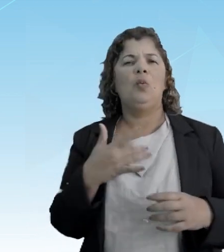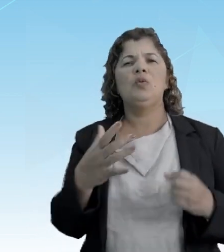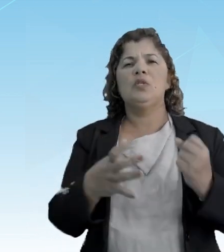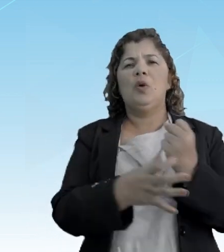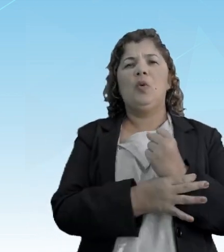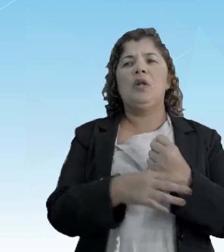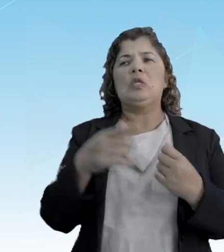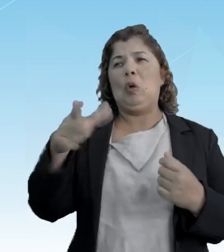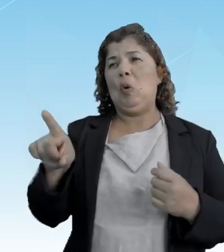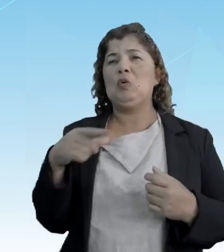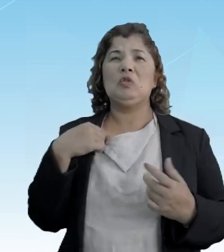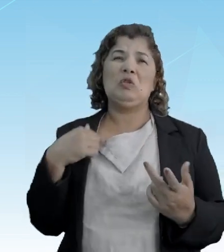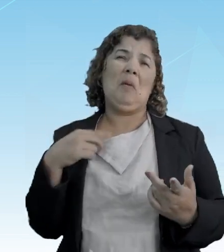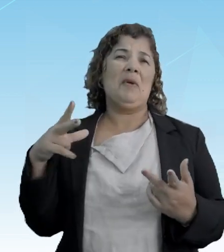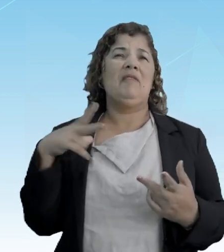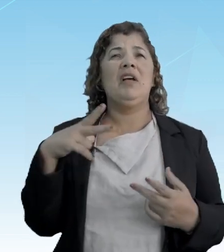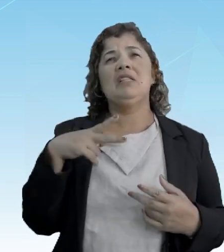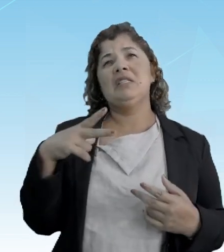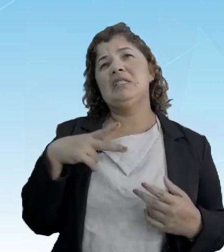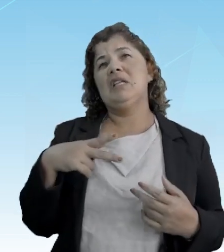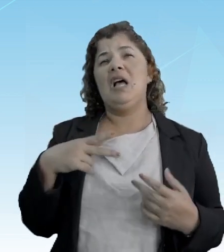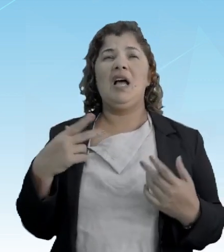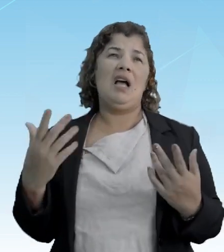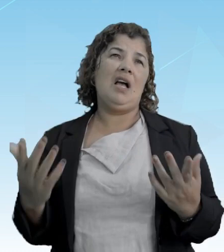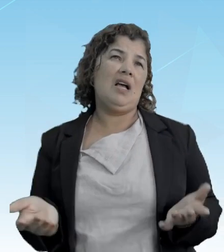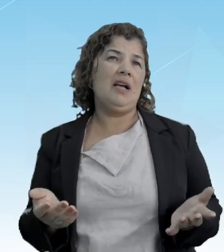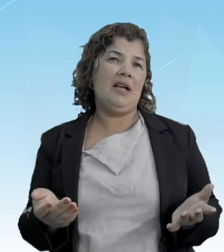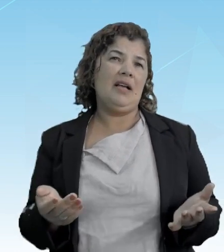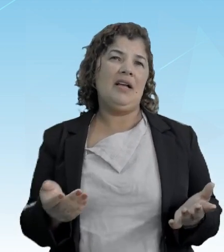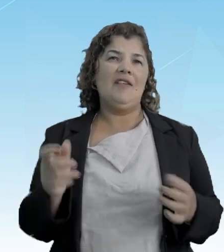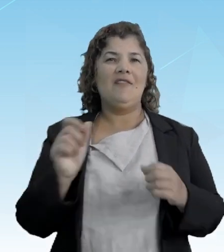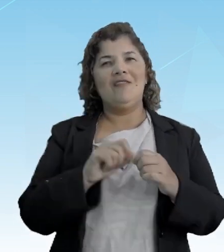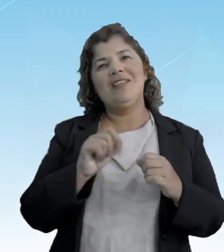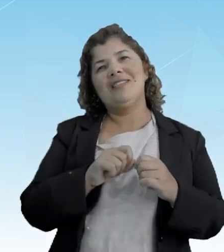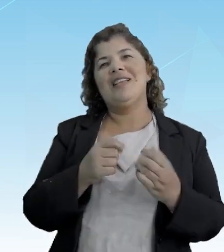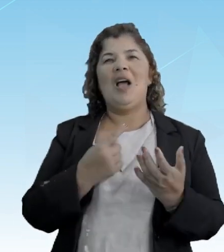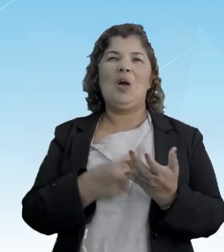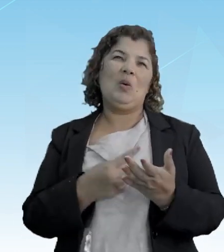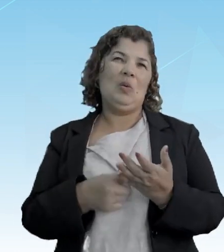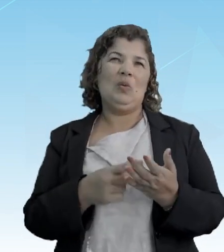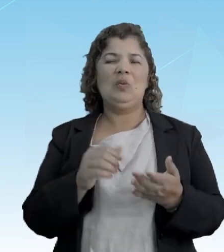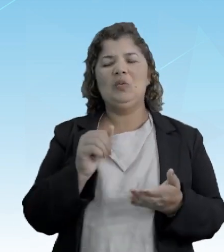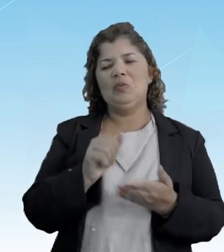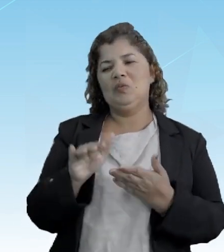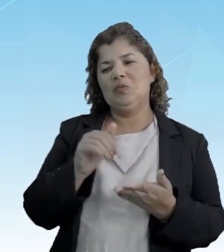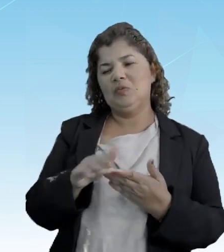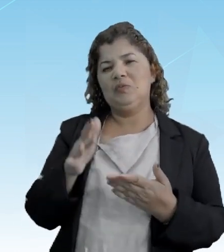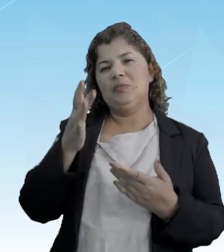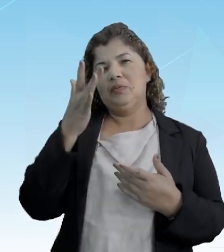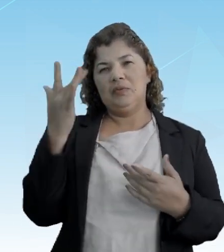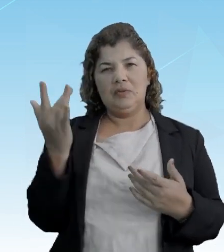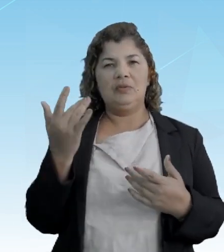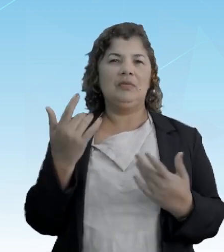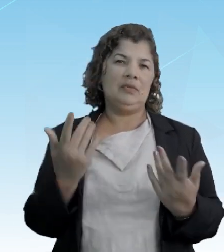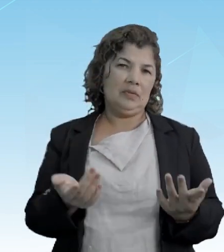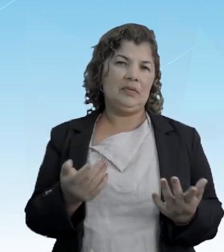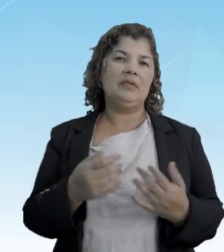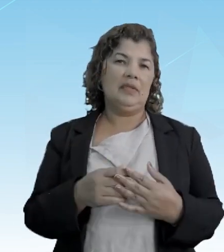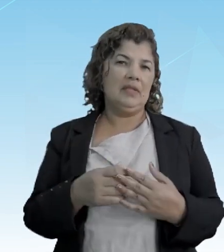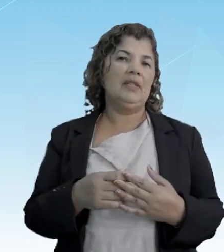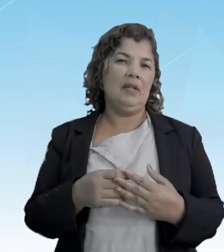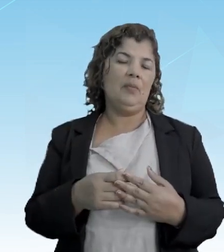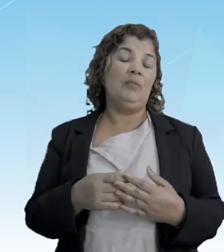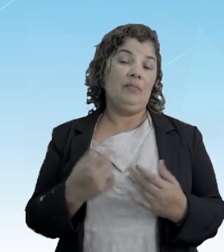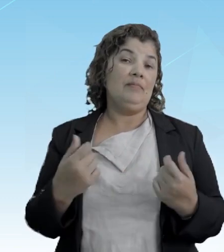E outros só falam em privatizar, só falam em fazer acorcho, em demitir pessoas. Então, a gente tem